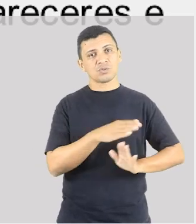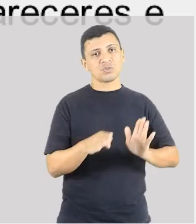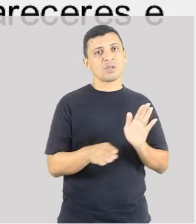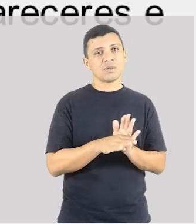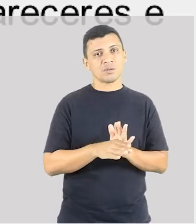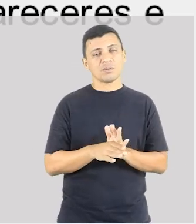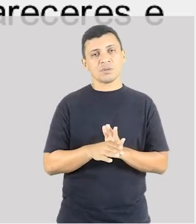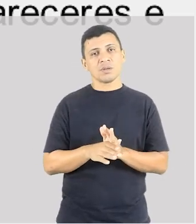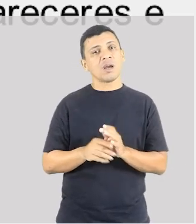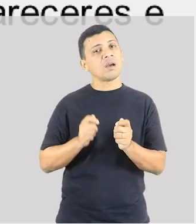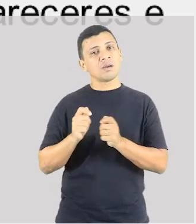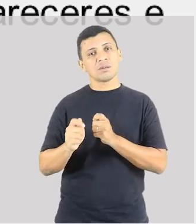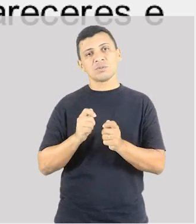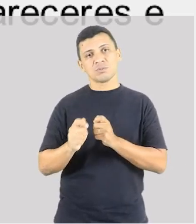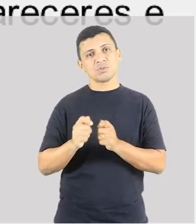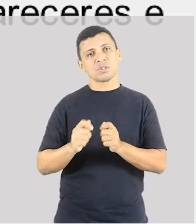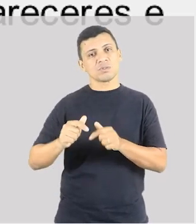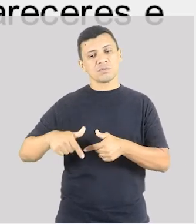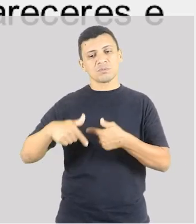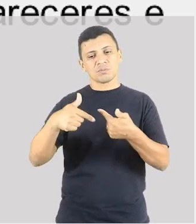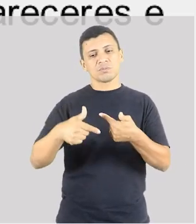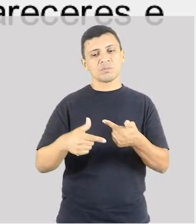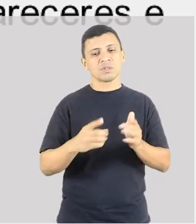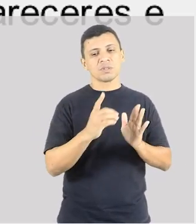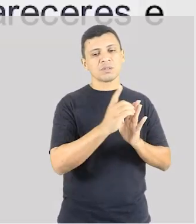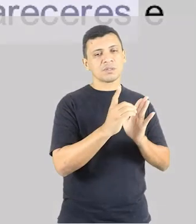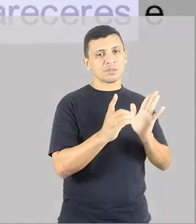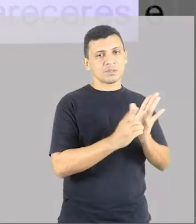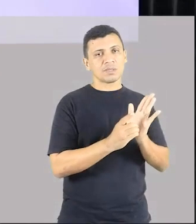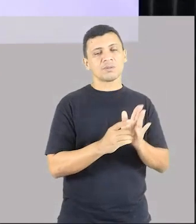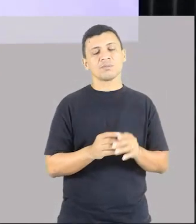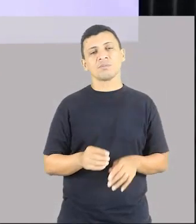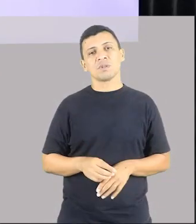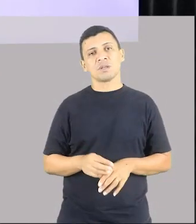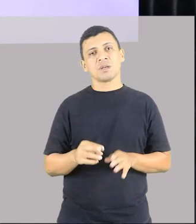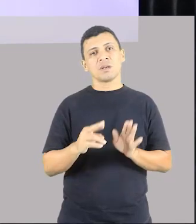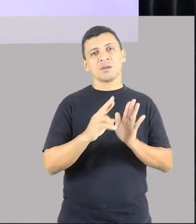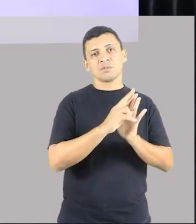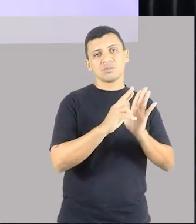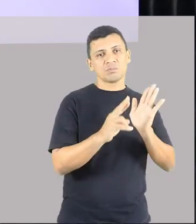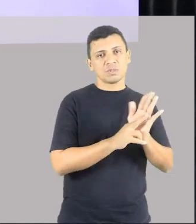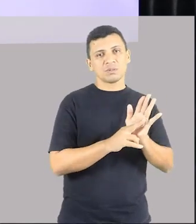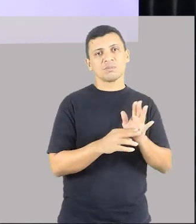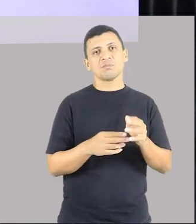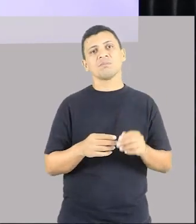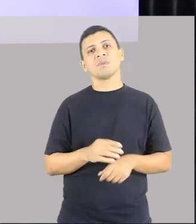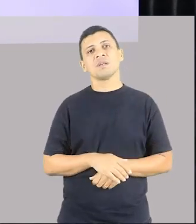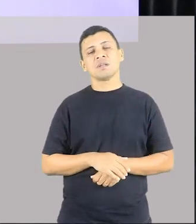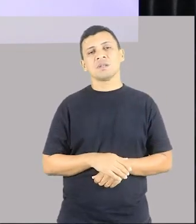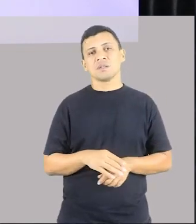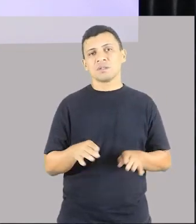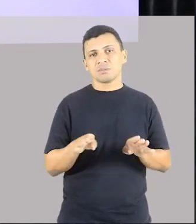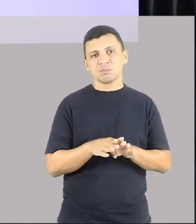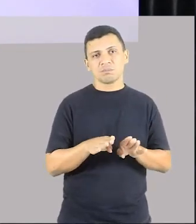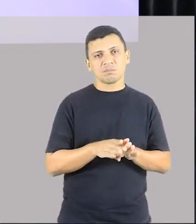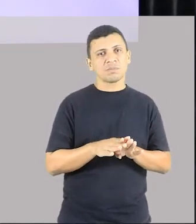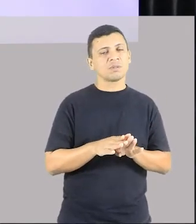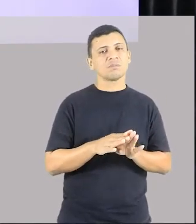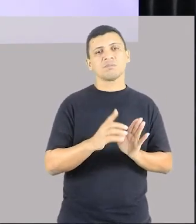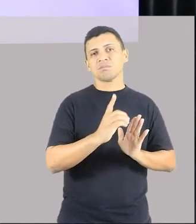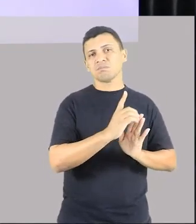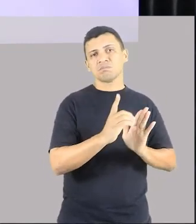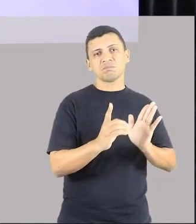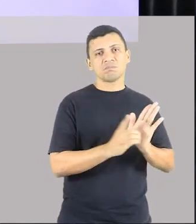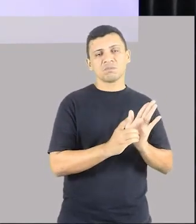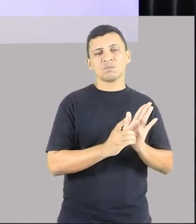atuação administrativa, como exemplos os decretos regulamentares, os regimentos, as resoluções, as deliberações e